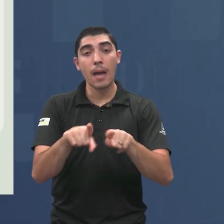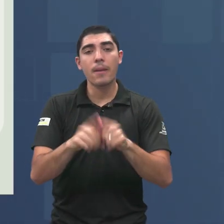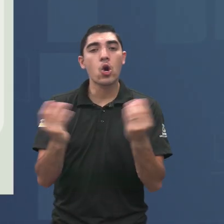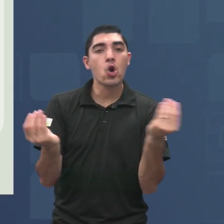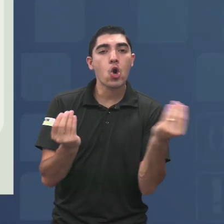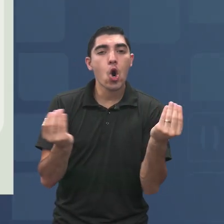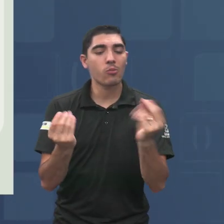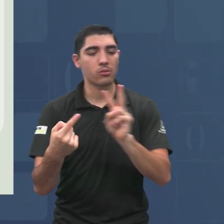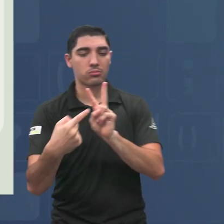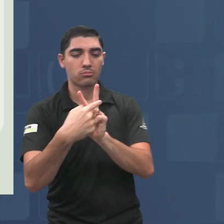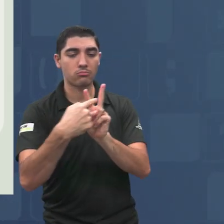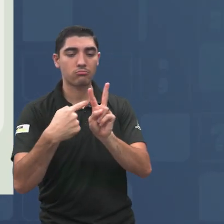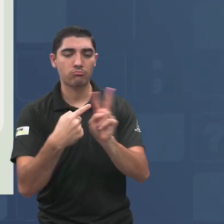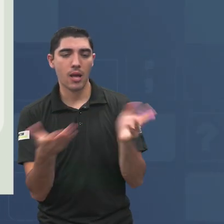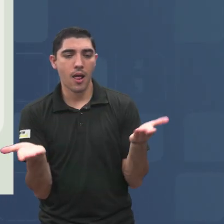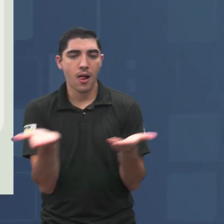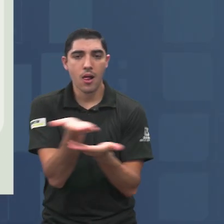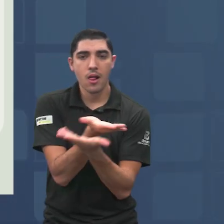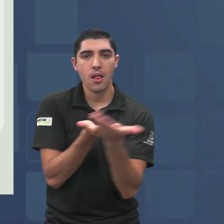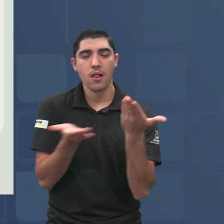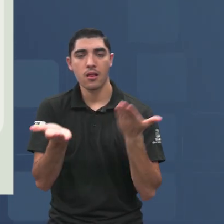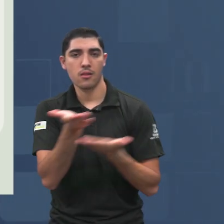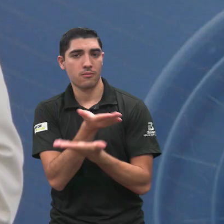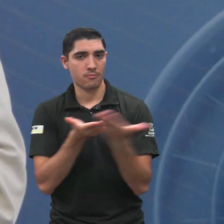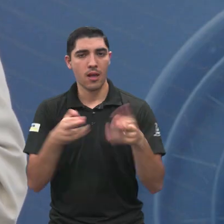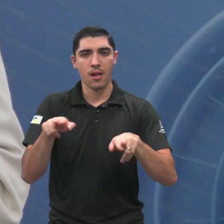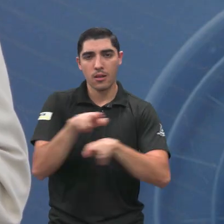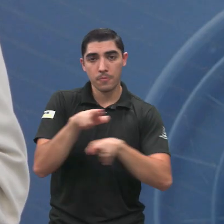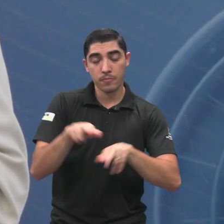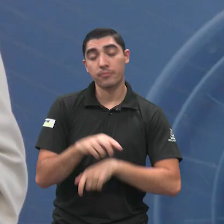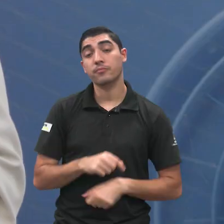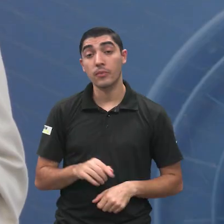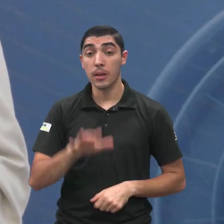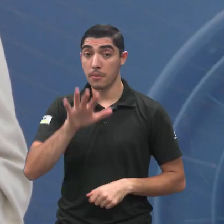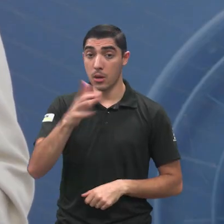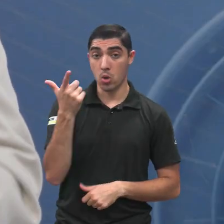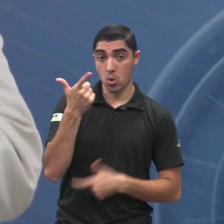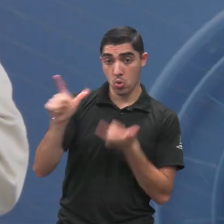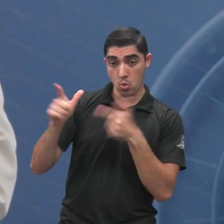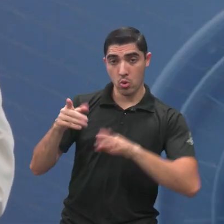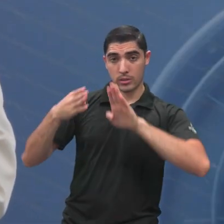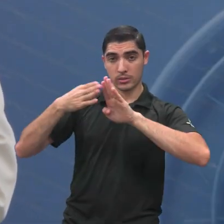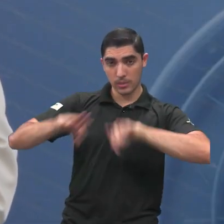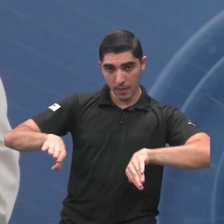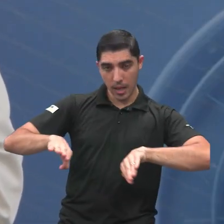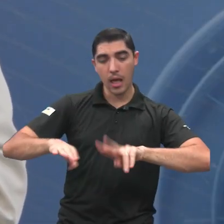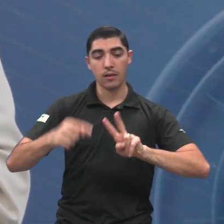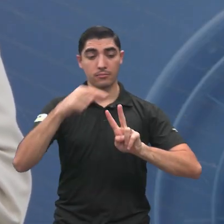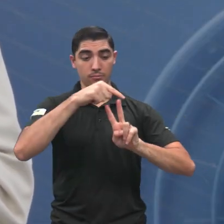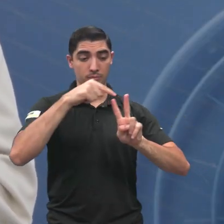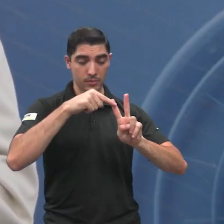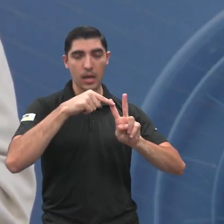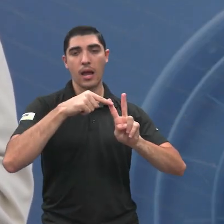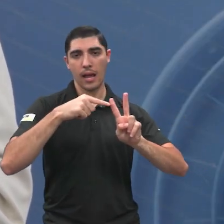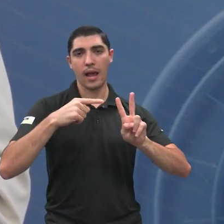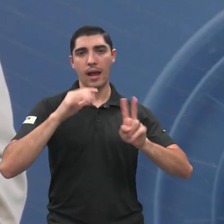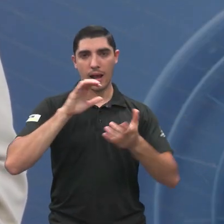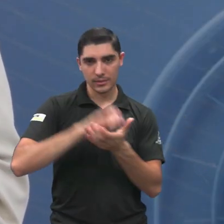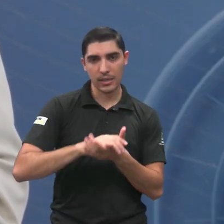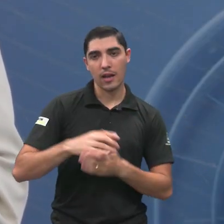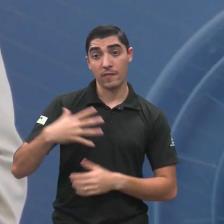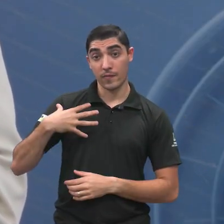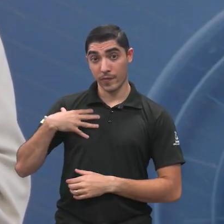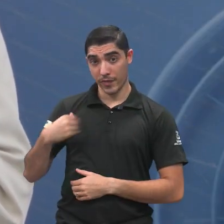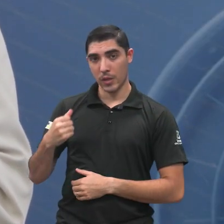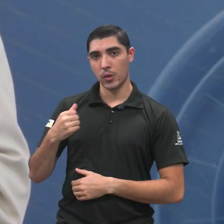os casais estão se relacionando hoje, né? Já os divórcios entre casais com filhos menores de